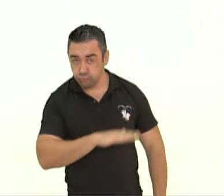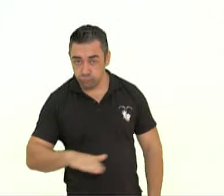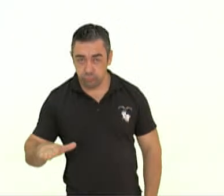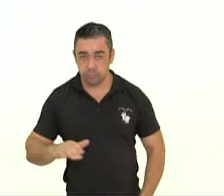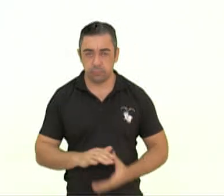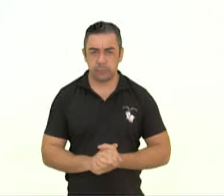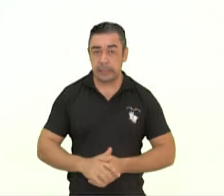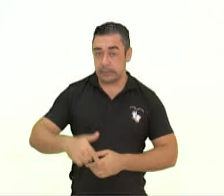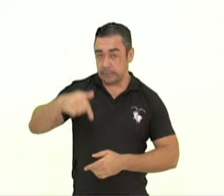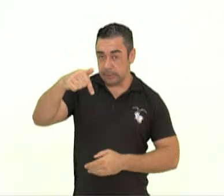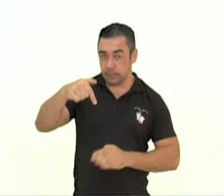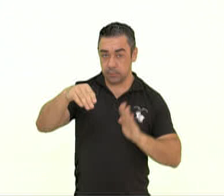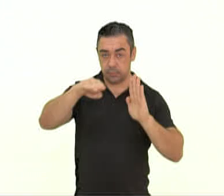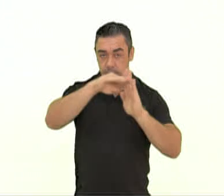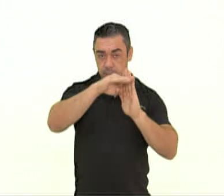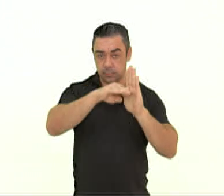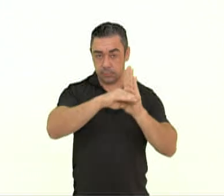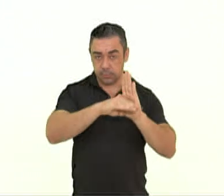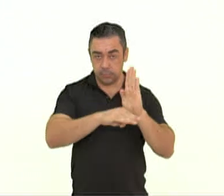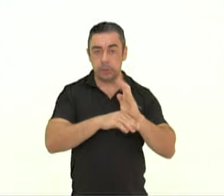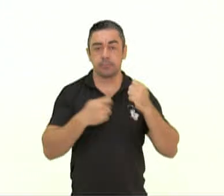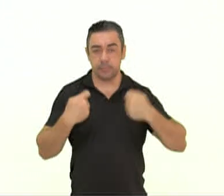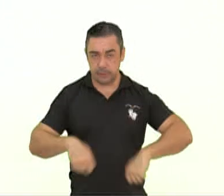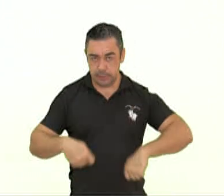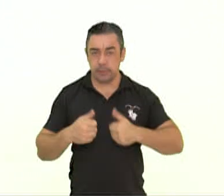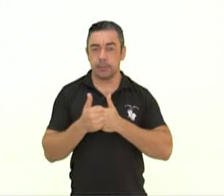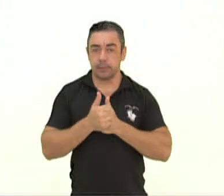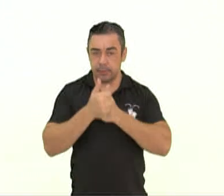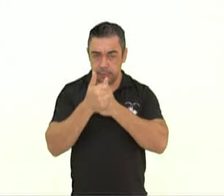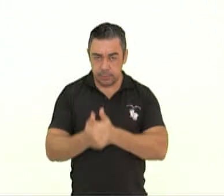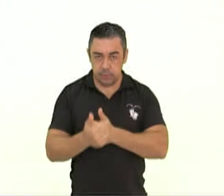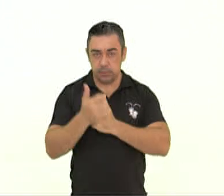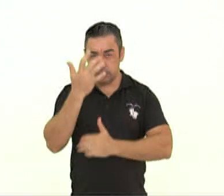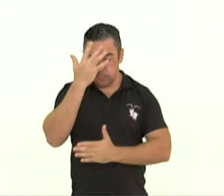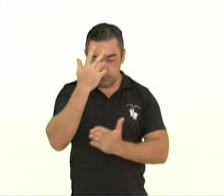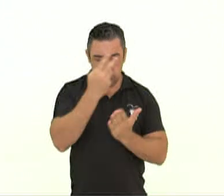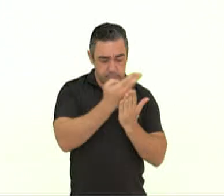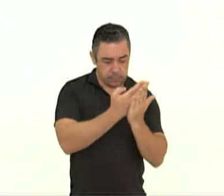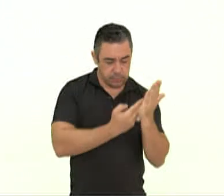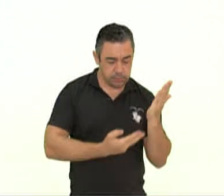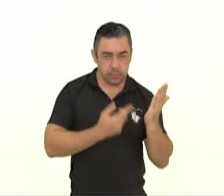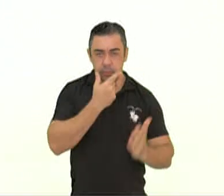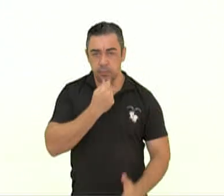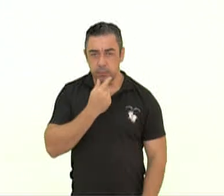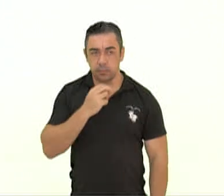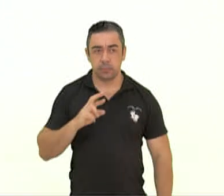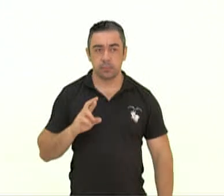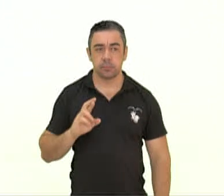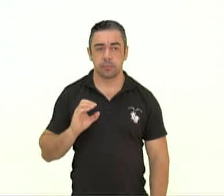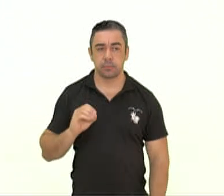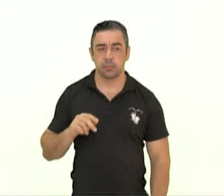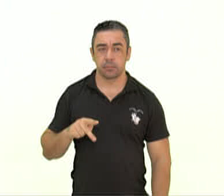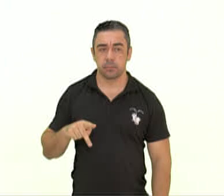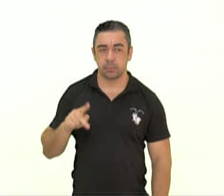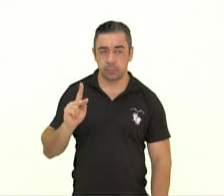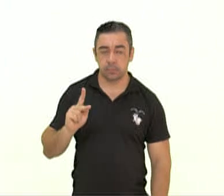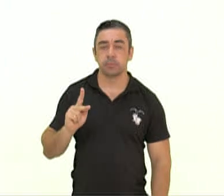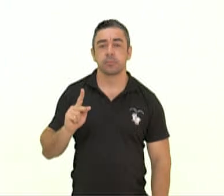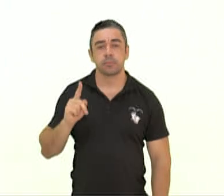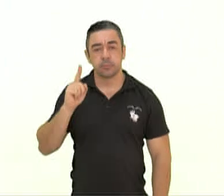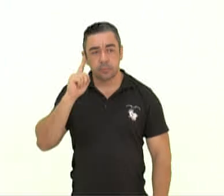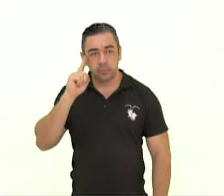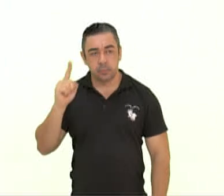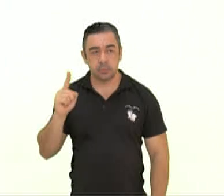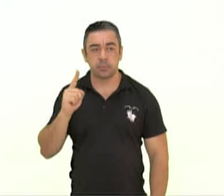7 regras que precisam ser obedecidas por o redator, Rock Content, publicada em 4 de julho